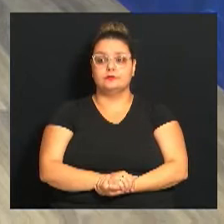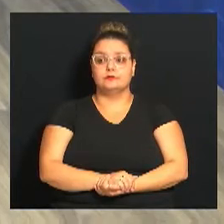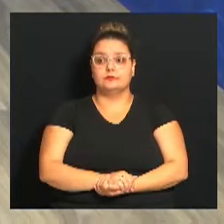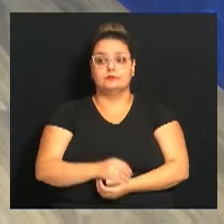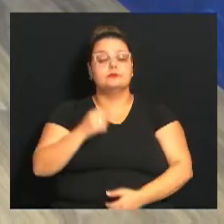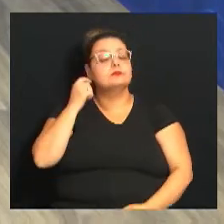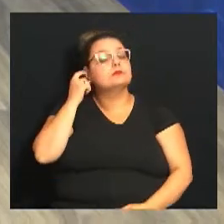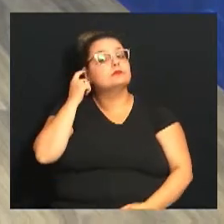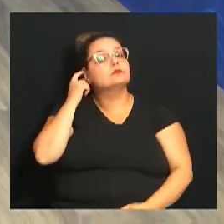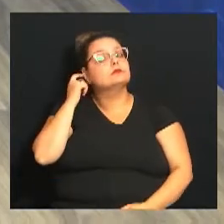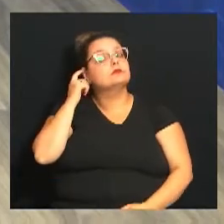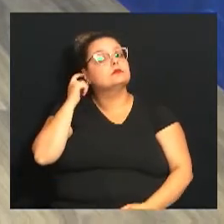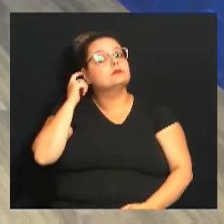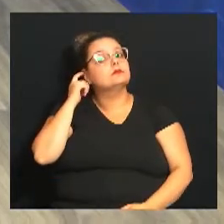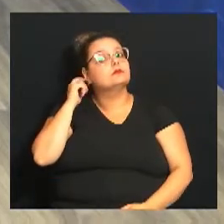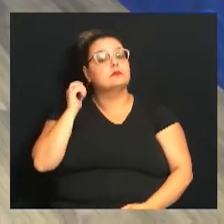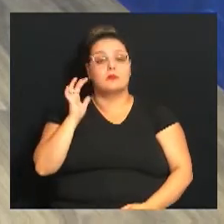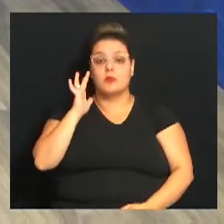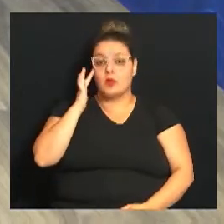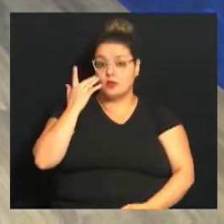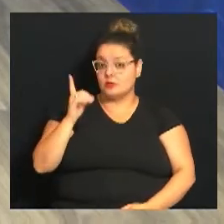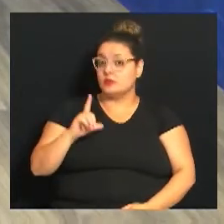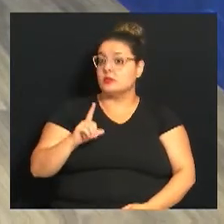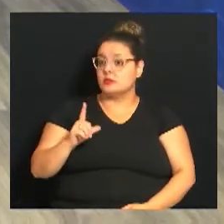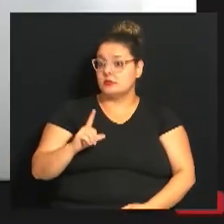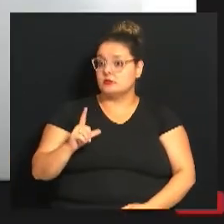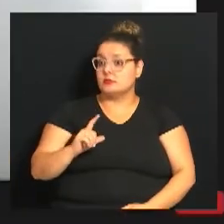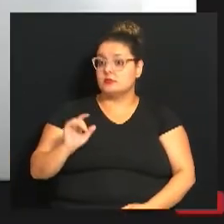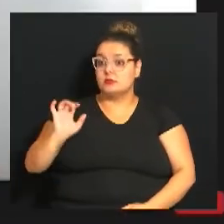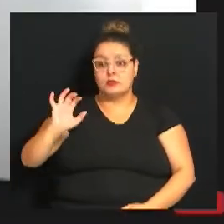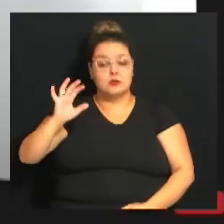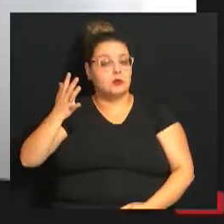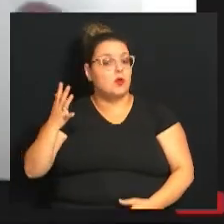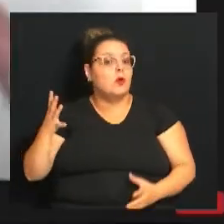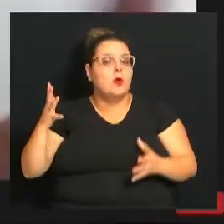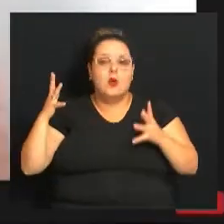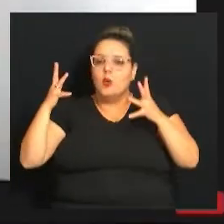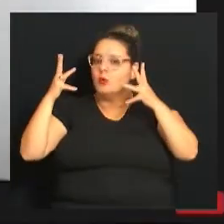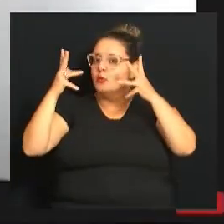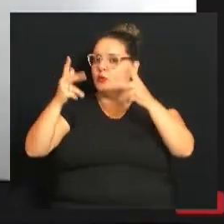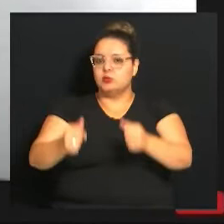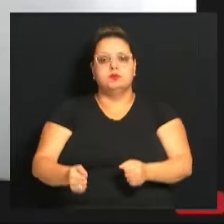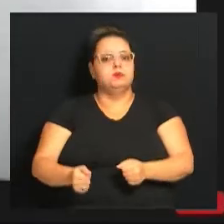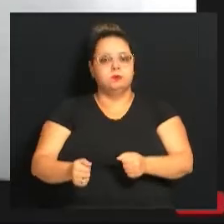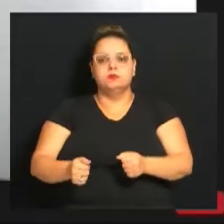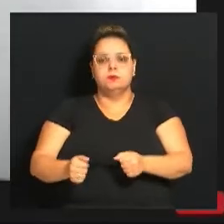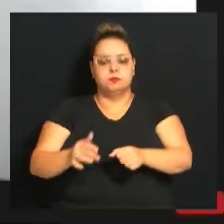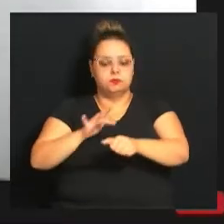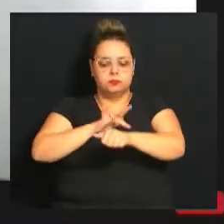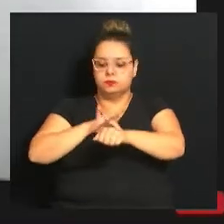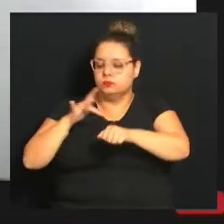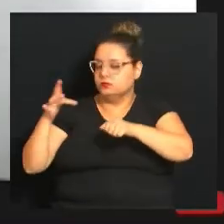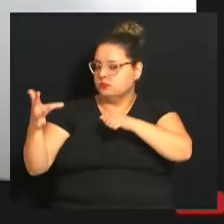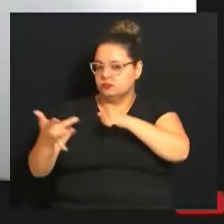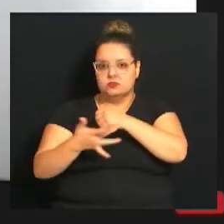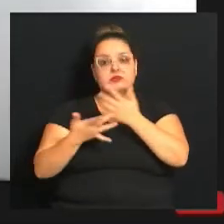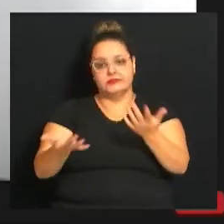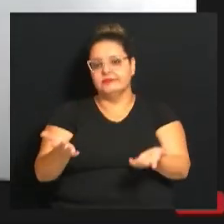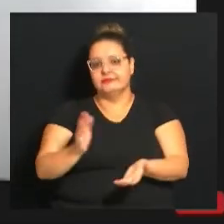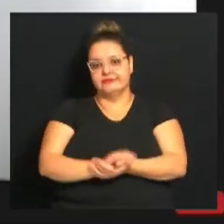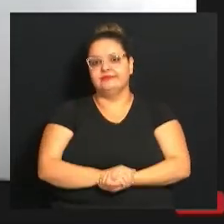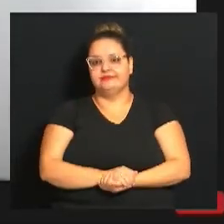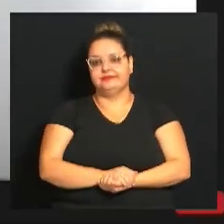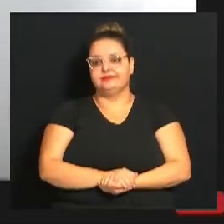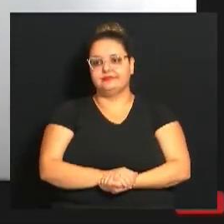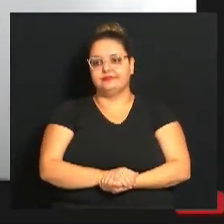Eu acho que o que a gente vai ter é o que acontece em todas as mídias quando vem uma nova e transforma, né? Que na verdade